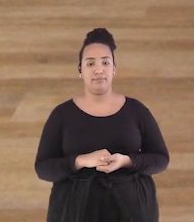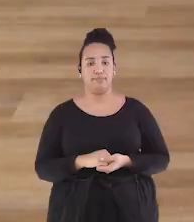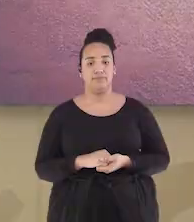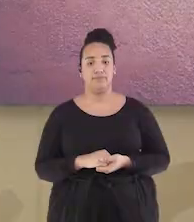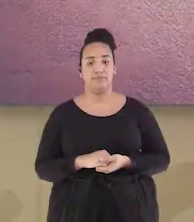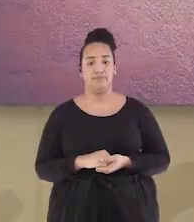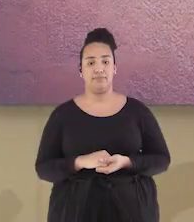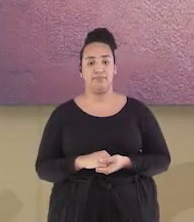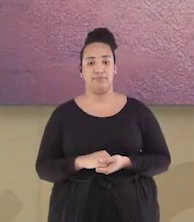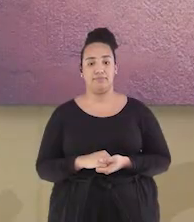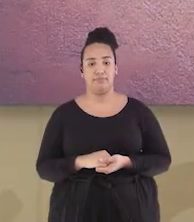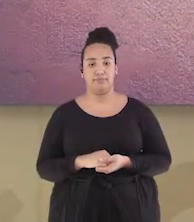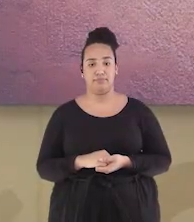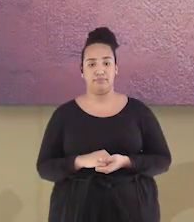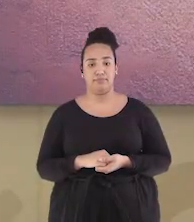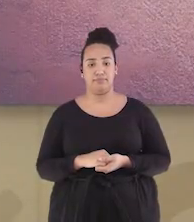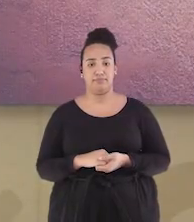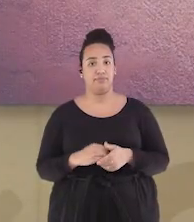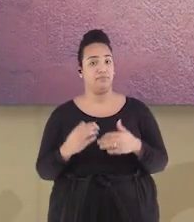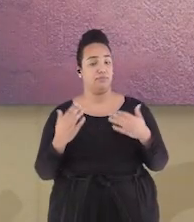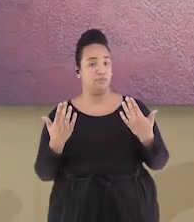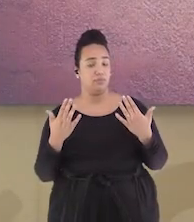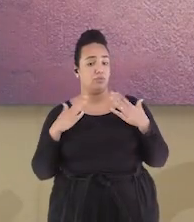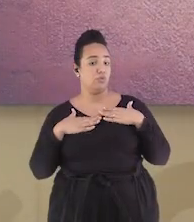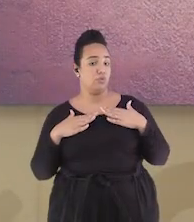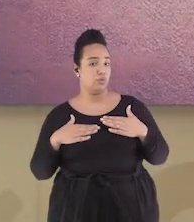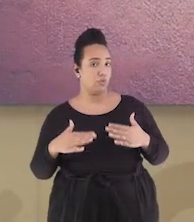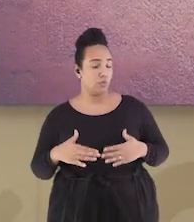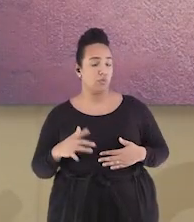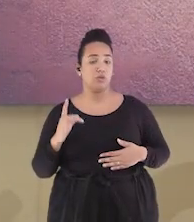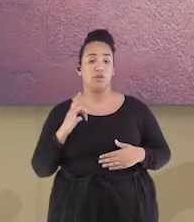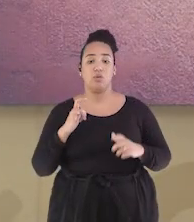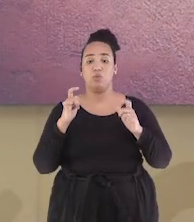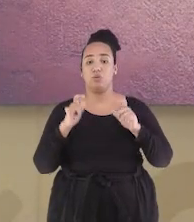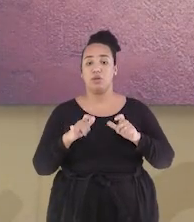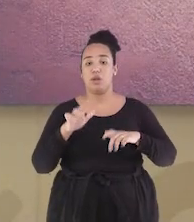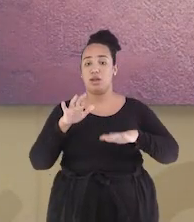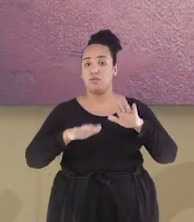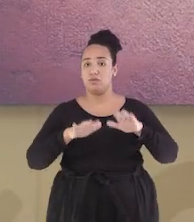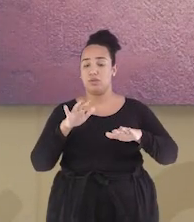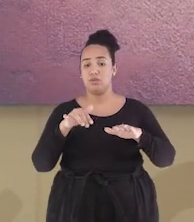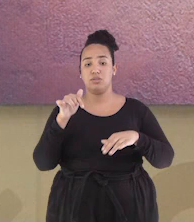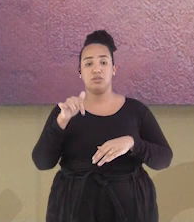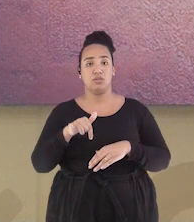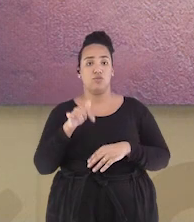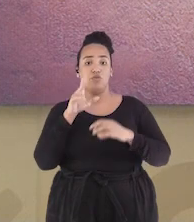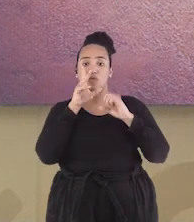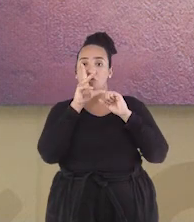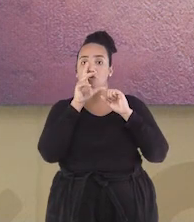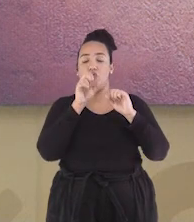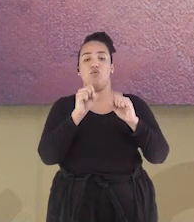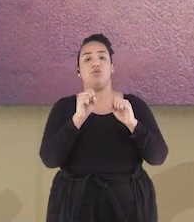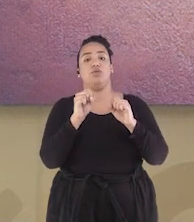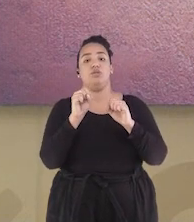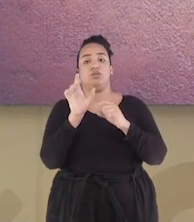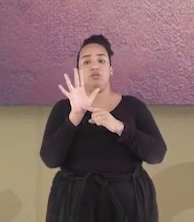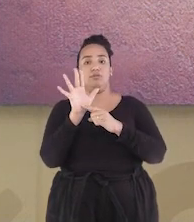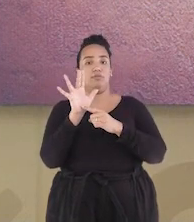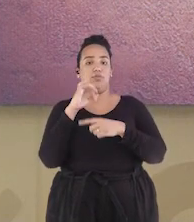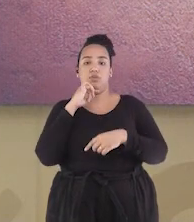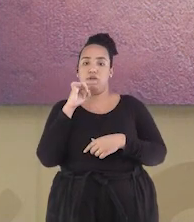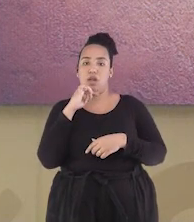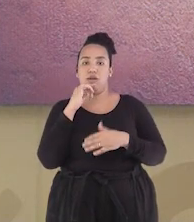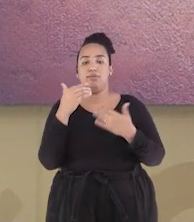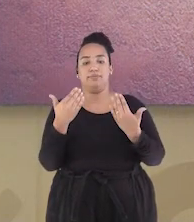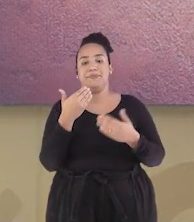Beleza? Existe parte do nosso corpo que realmente a gente não vai conseguir aplicar essa força com as duas mãos. Aí a